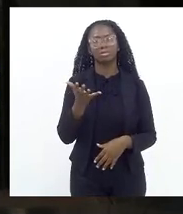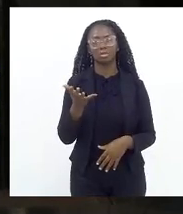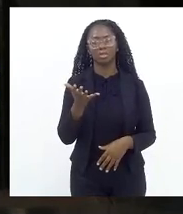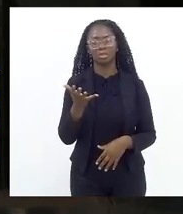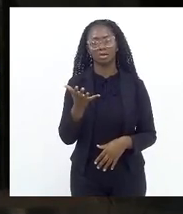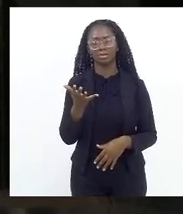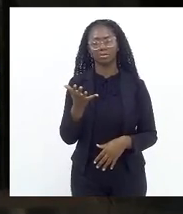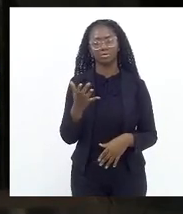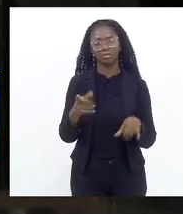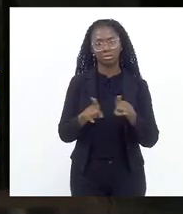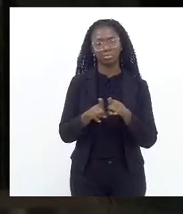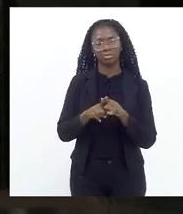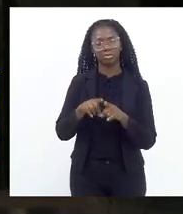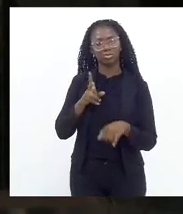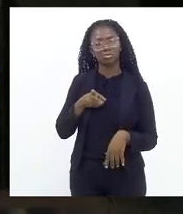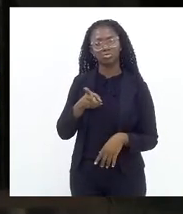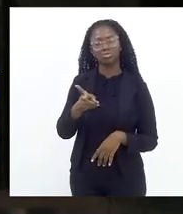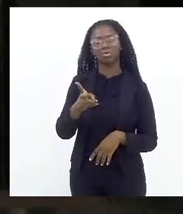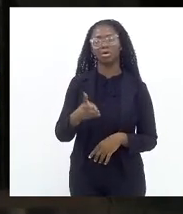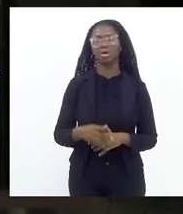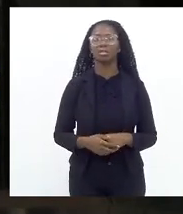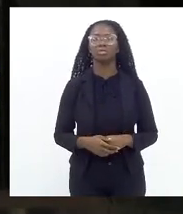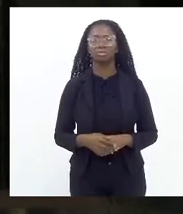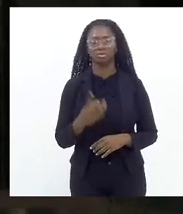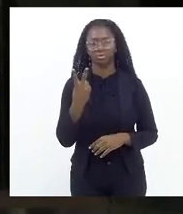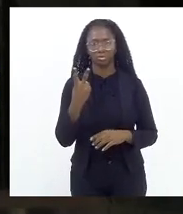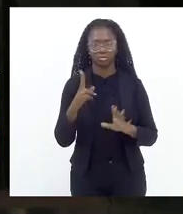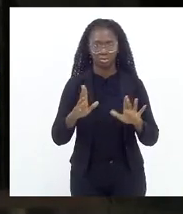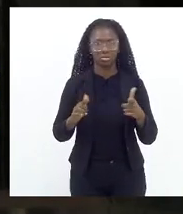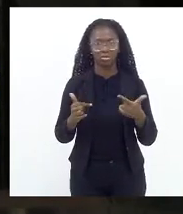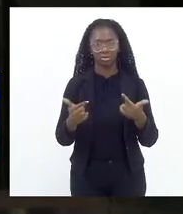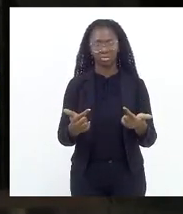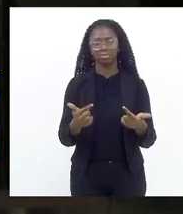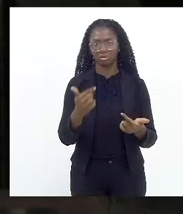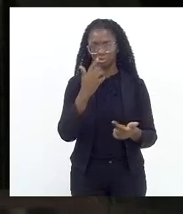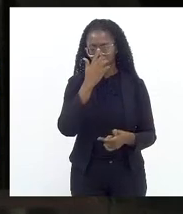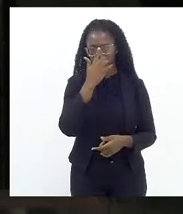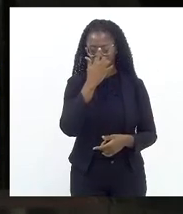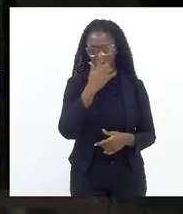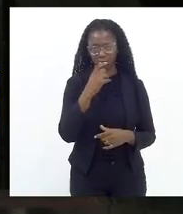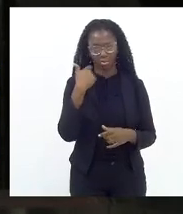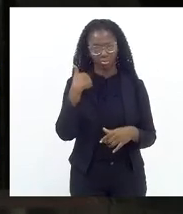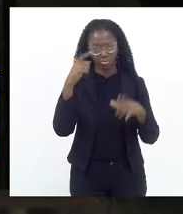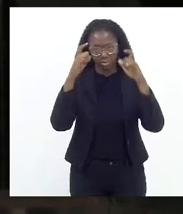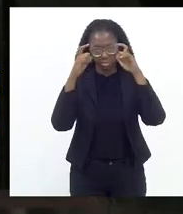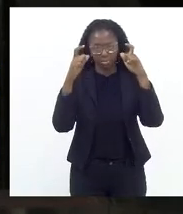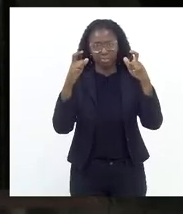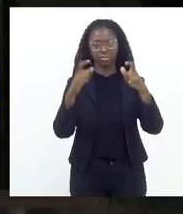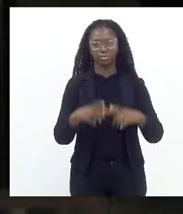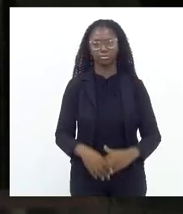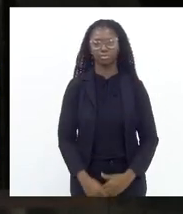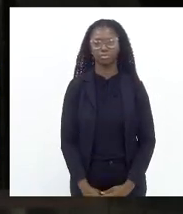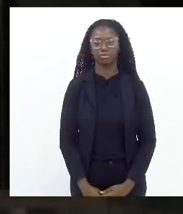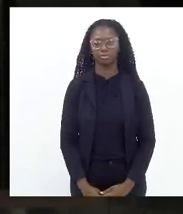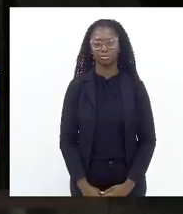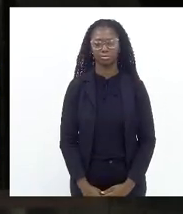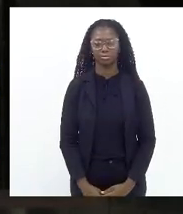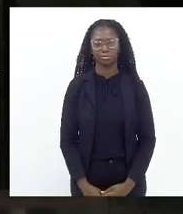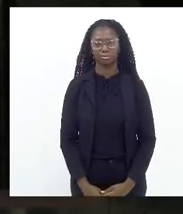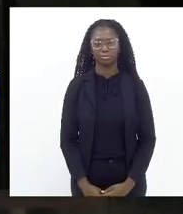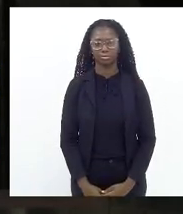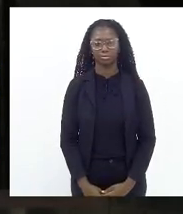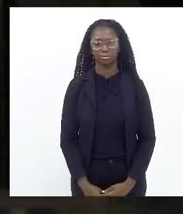eu quero repercutir aqui duas reações que me chamaram a atenção. Primeiro,